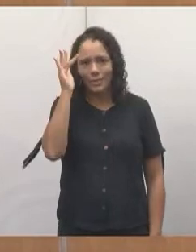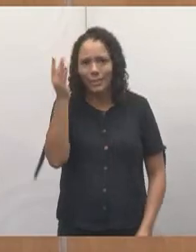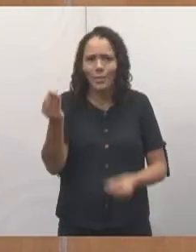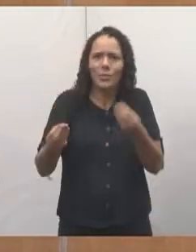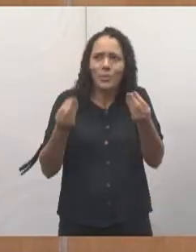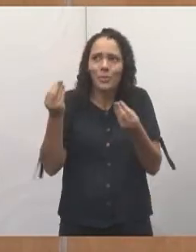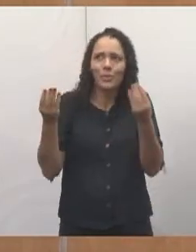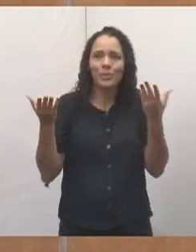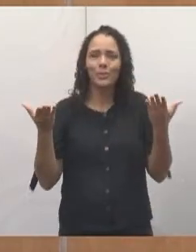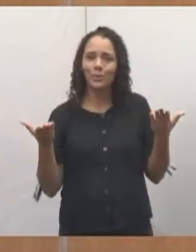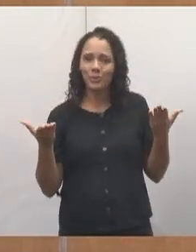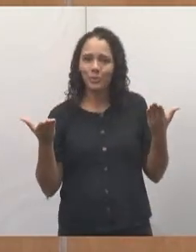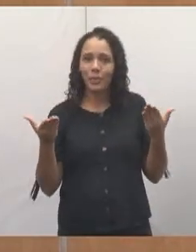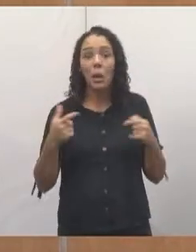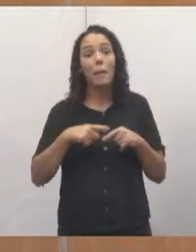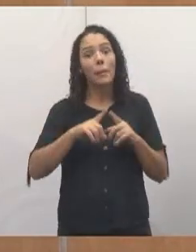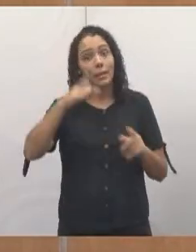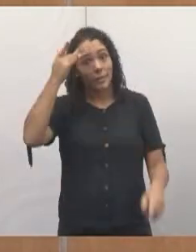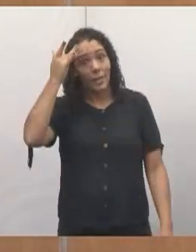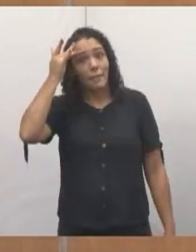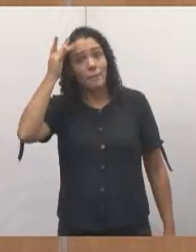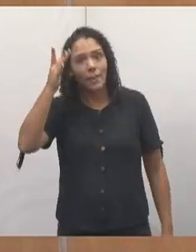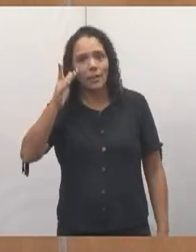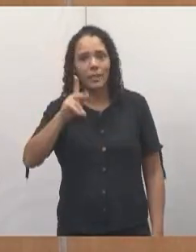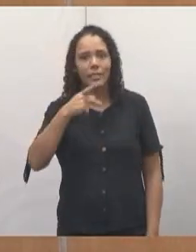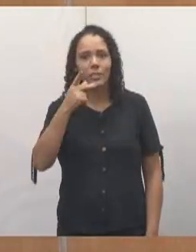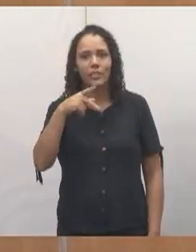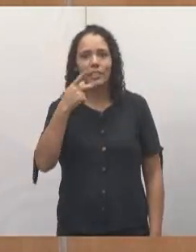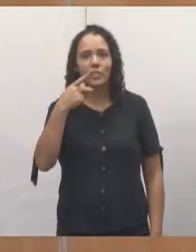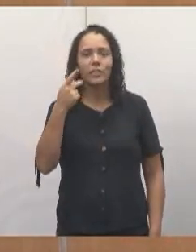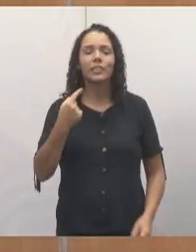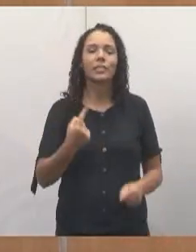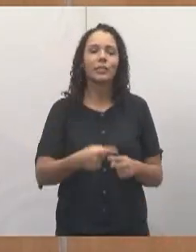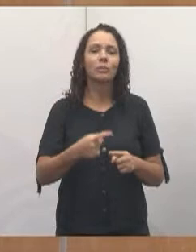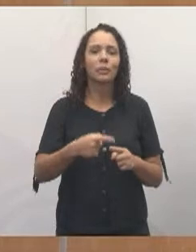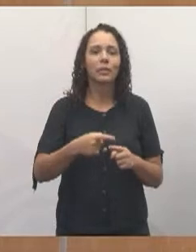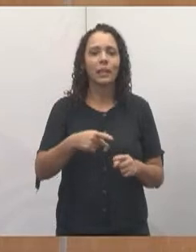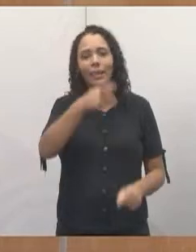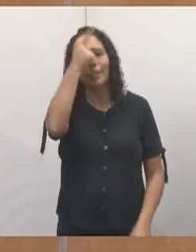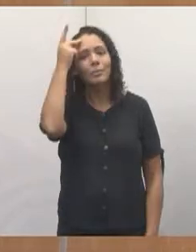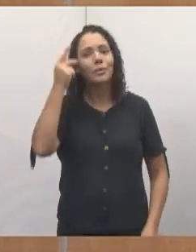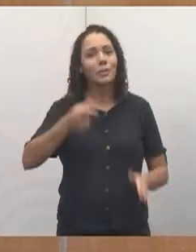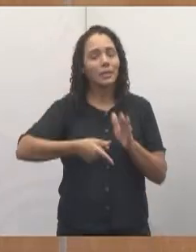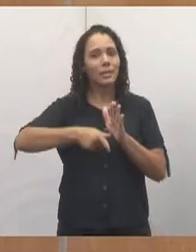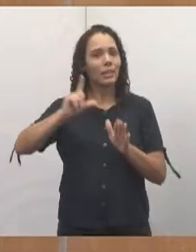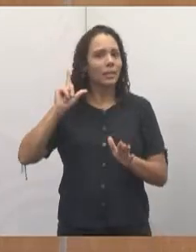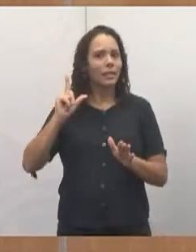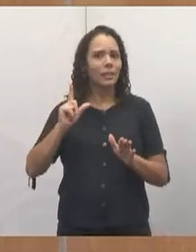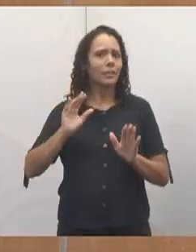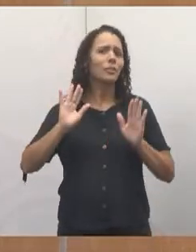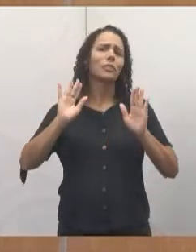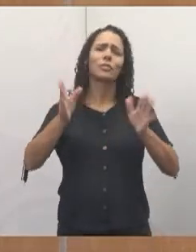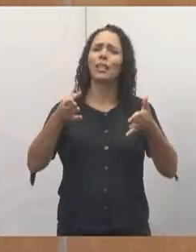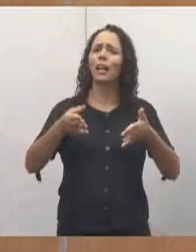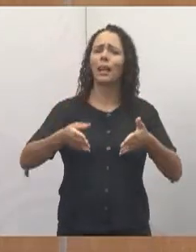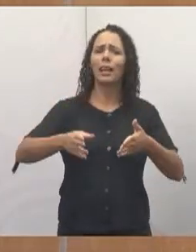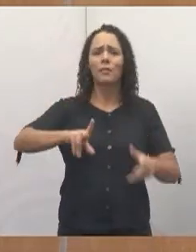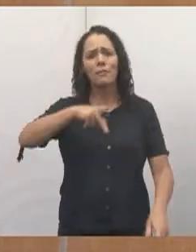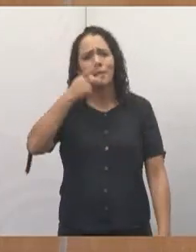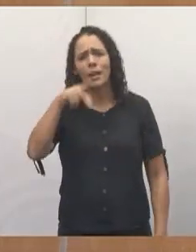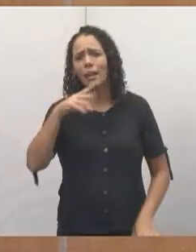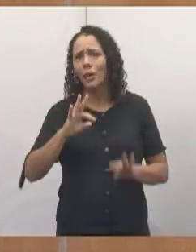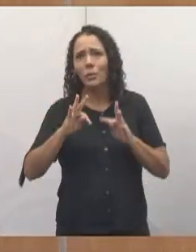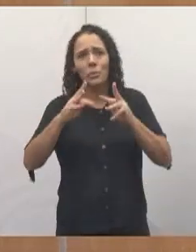só que ficou mais fácil de falar, porque os meus antecessores falaram tudo que eu deveria ou